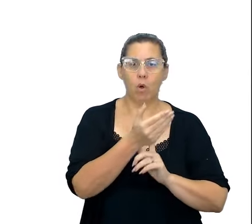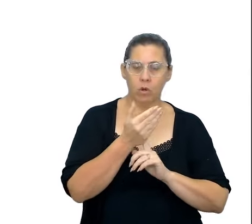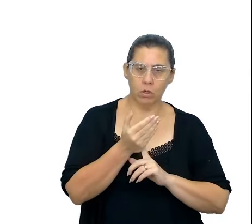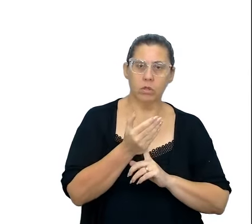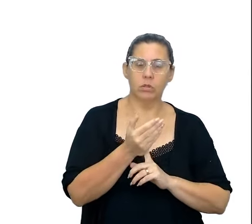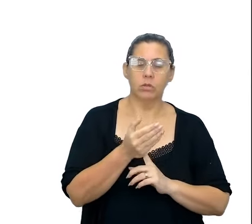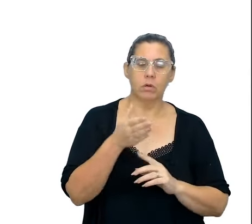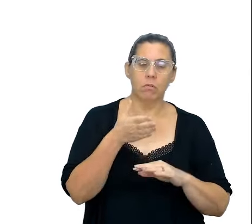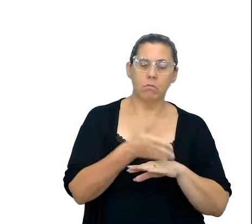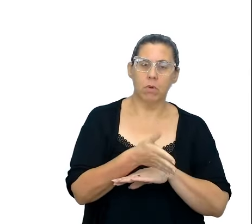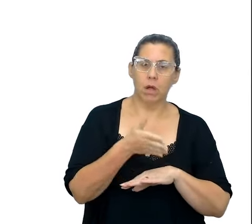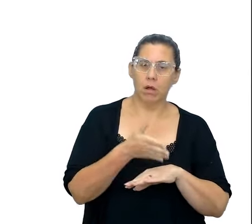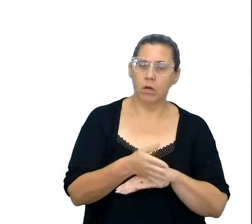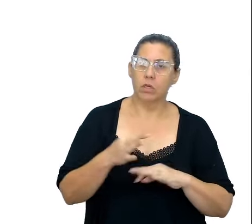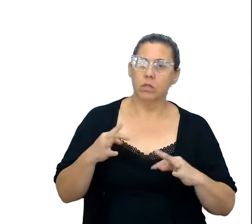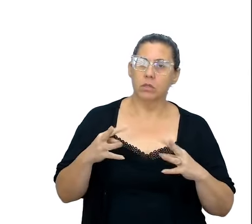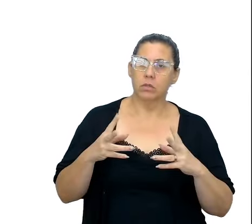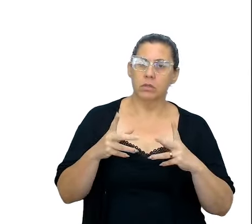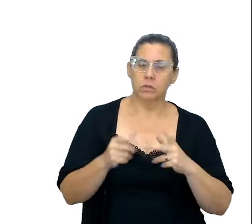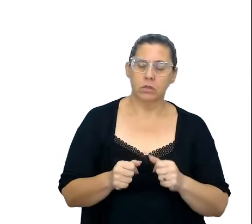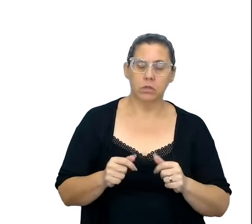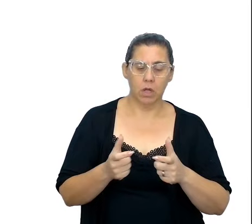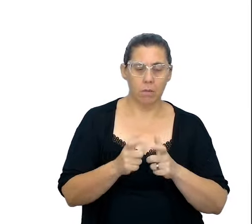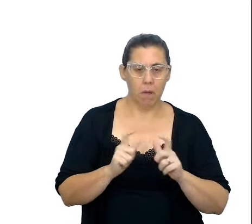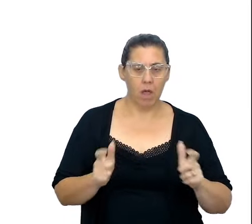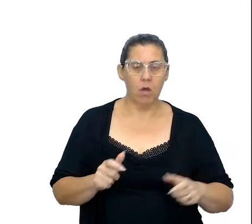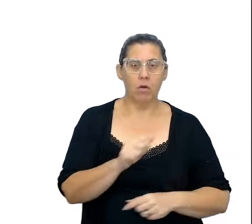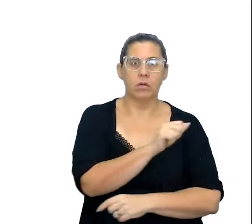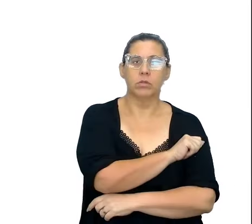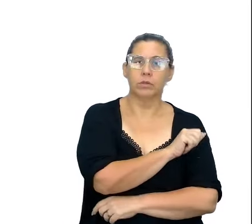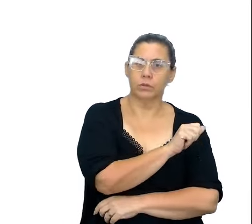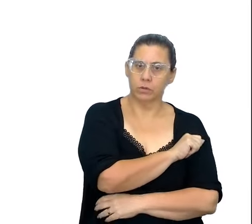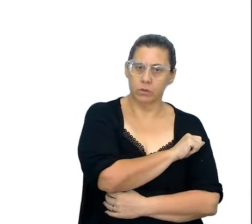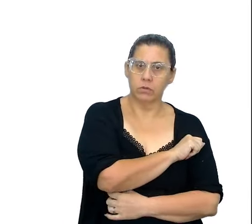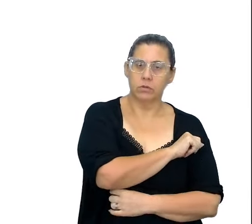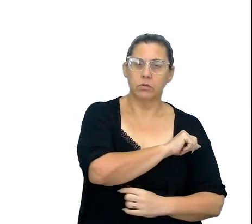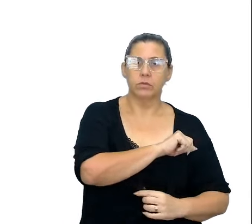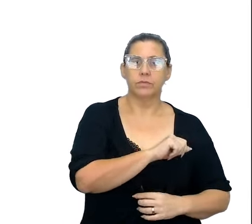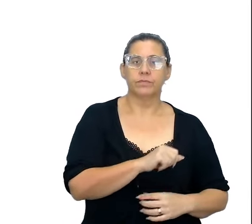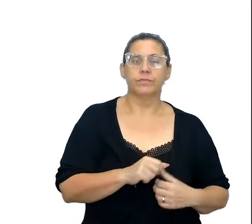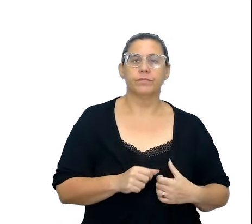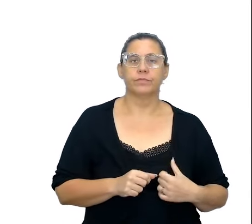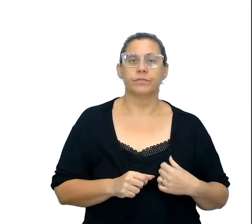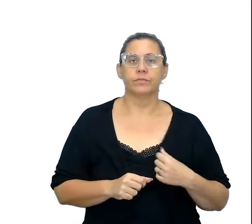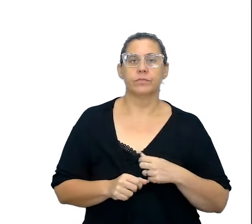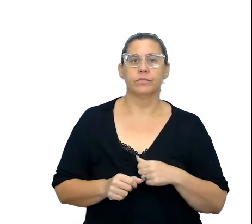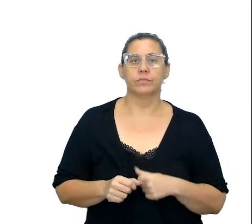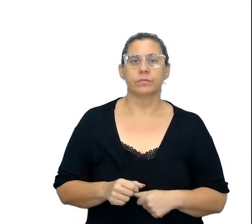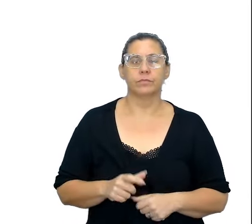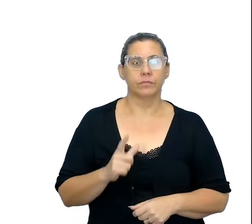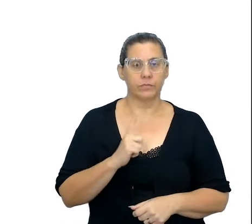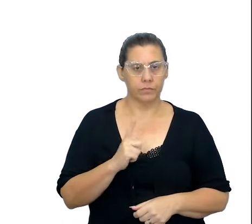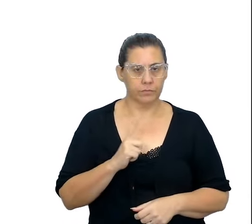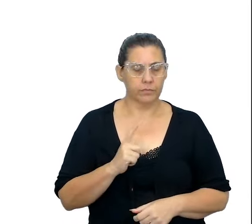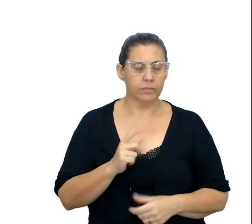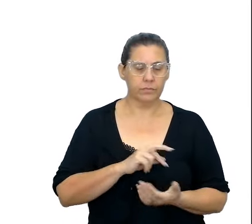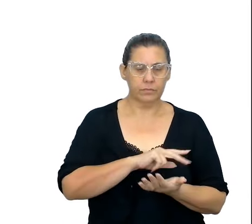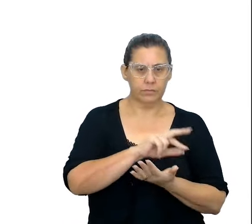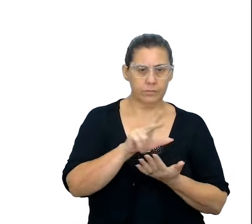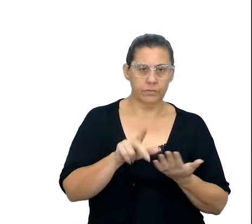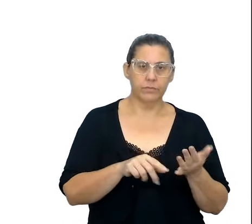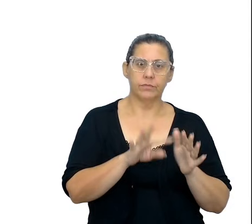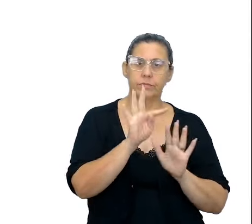o acesso aí de todos os estudantes, da maioria dos nossos estudantes, né, a todos esses recursos tecnológicos, a gente tem muitos